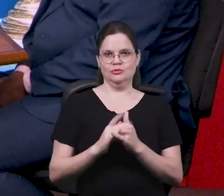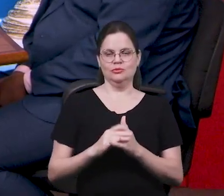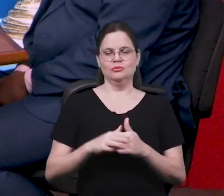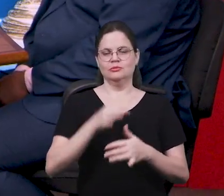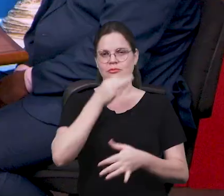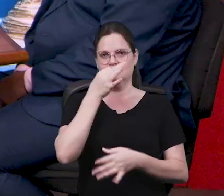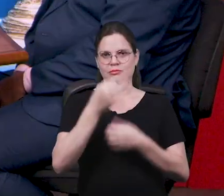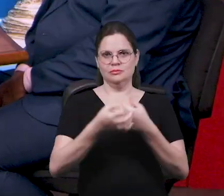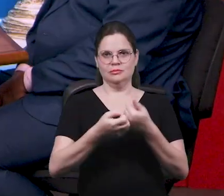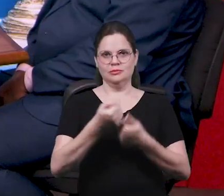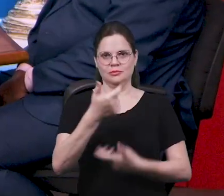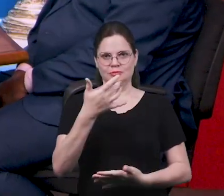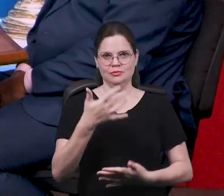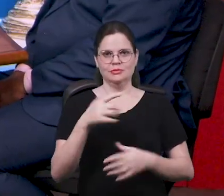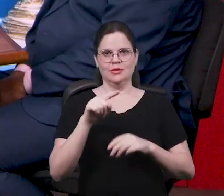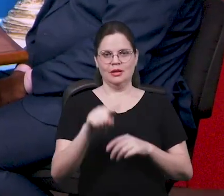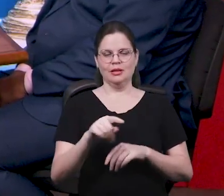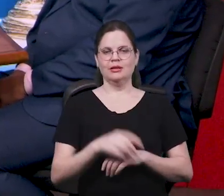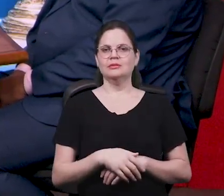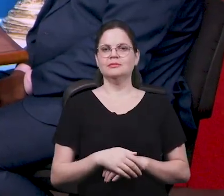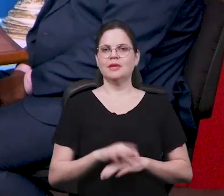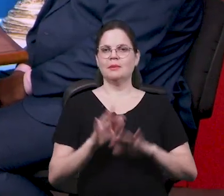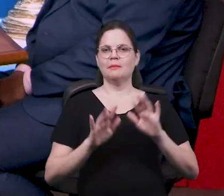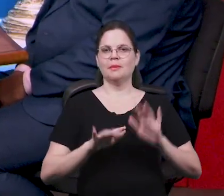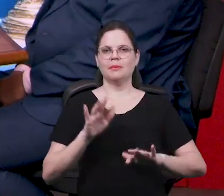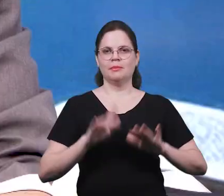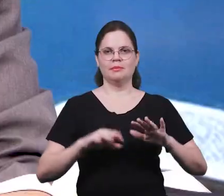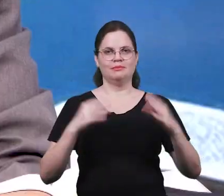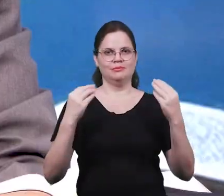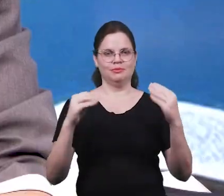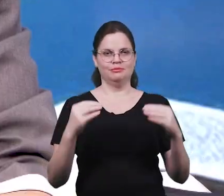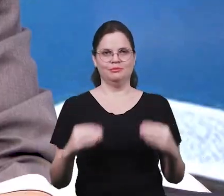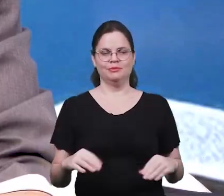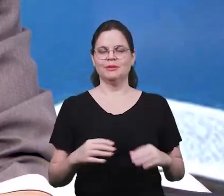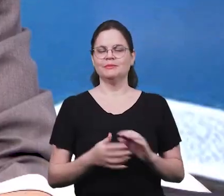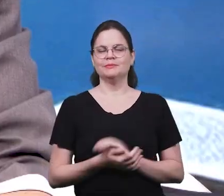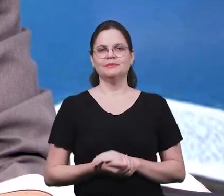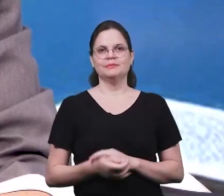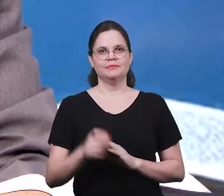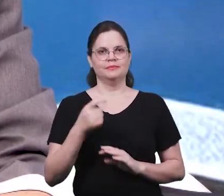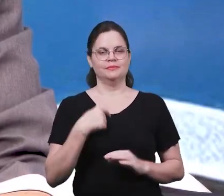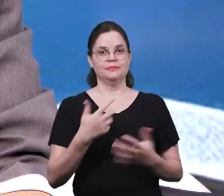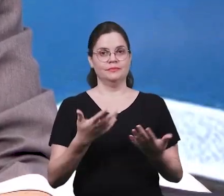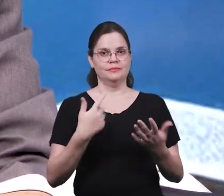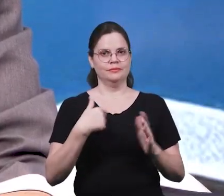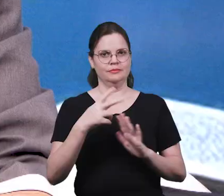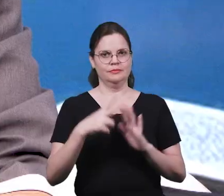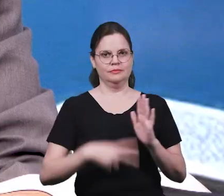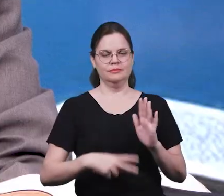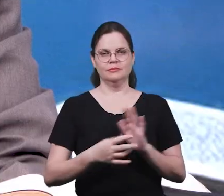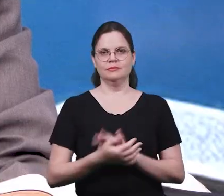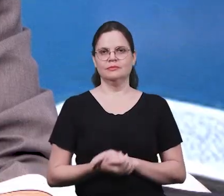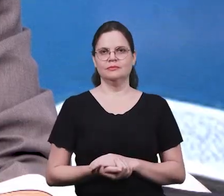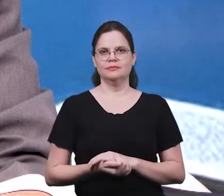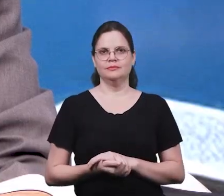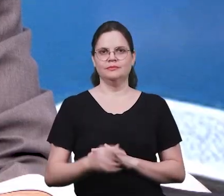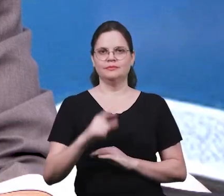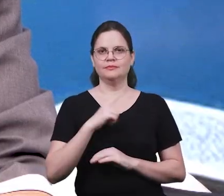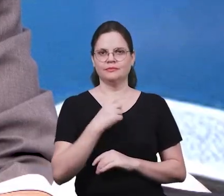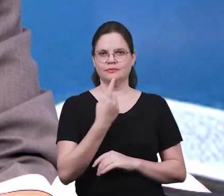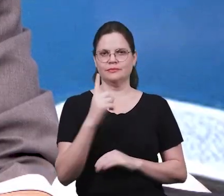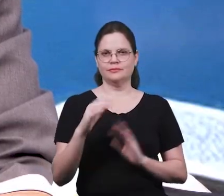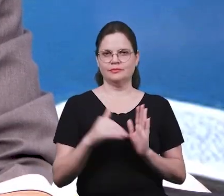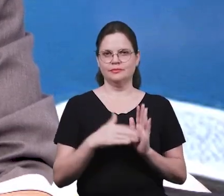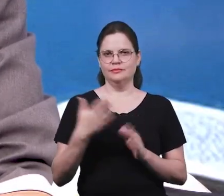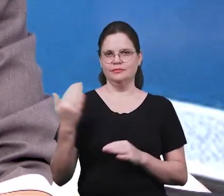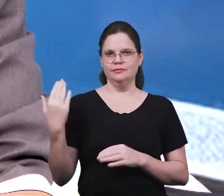chat, aliás, e eles fazem ali os seus comentários. Então eu queria ler um comentário que foi colocado na última apresentação